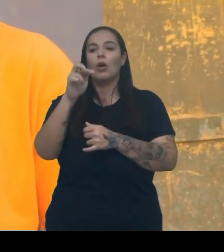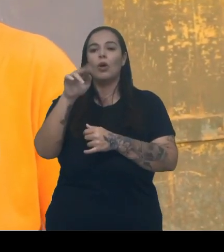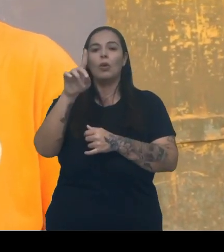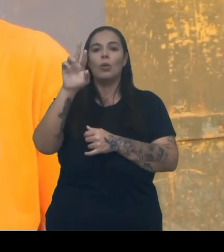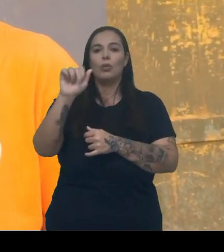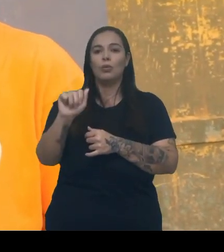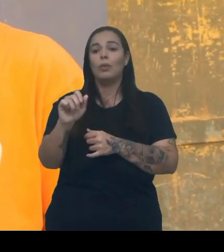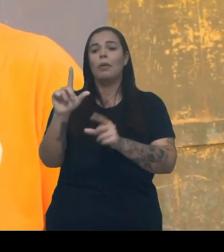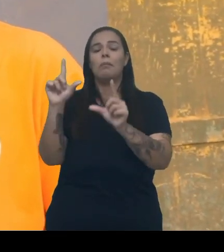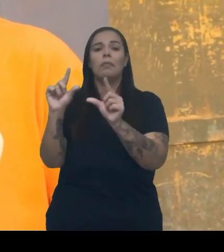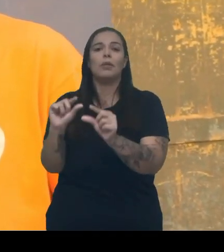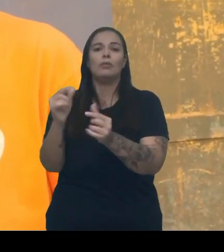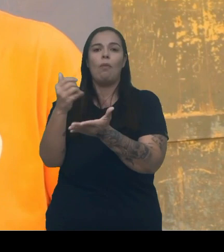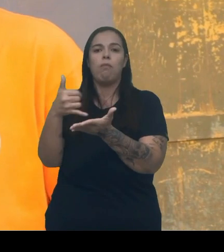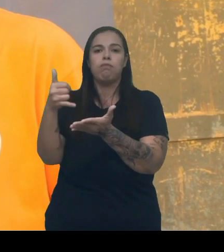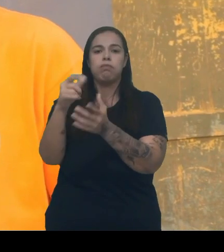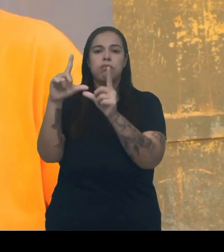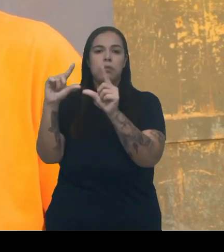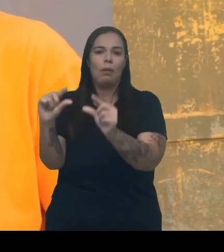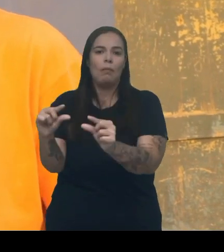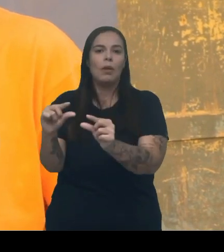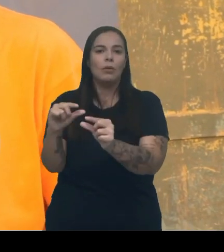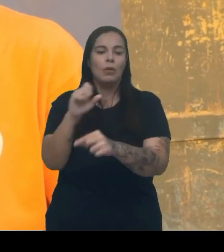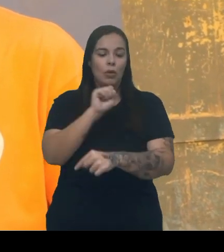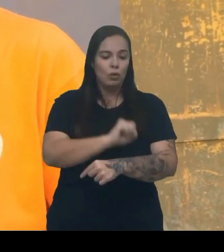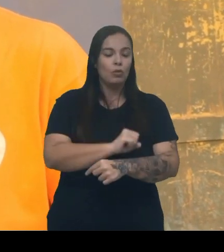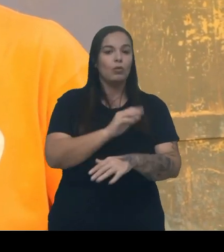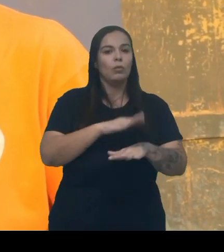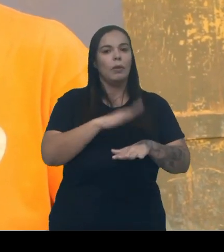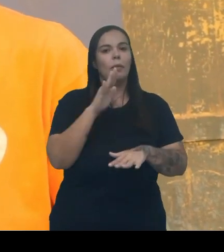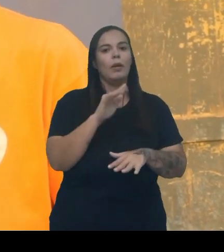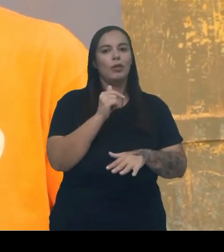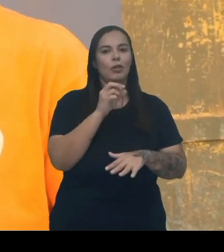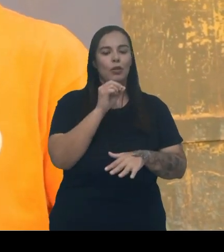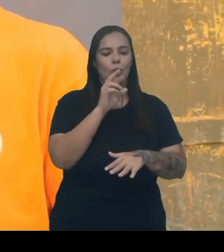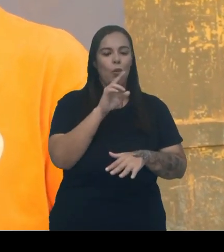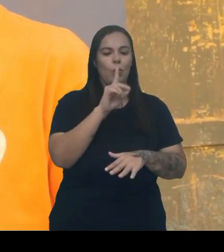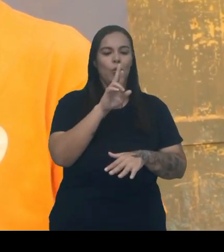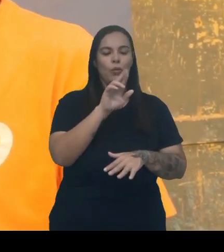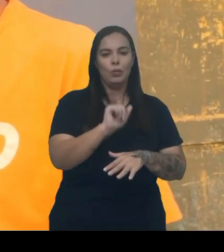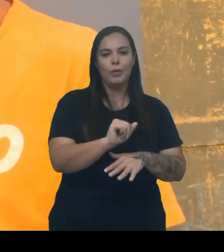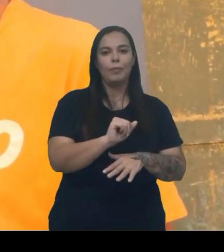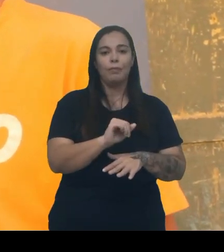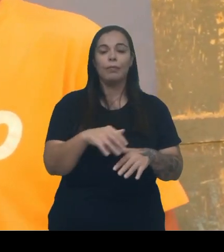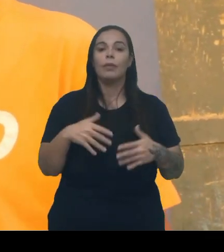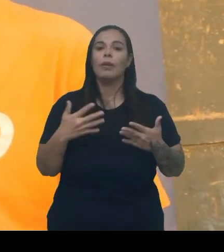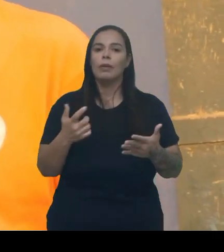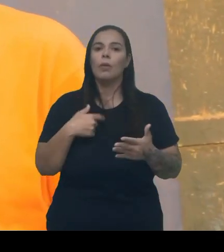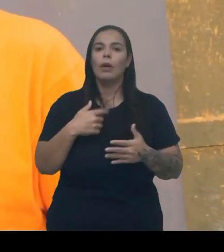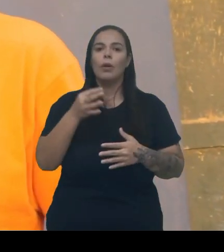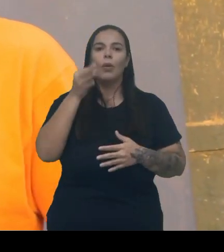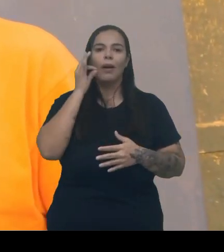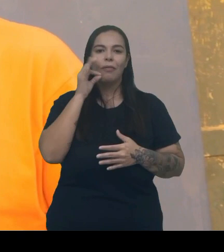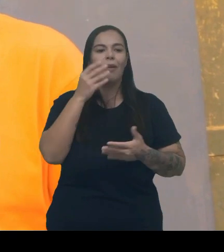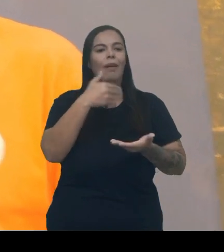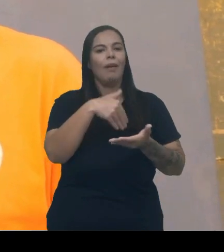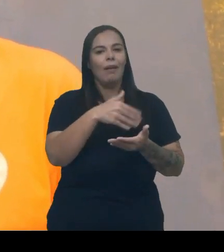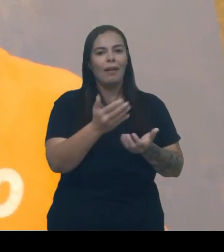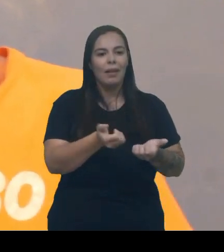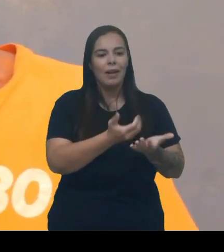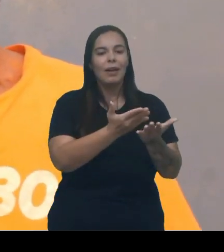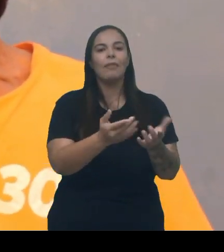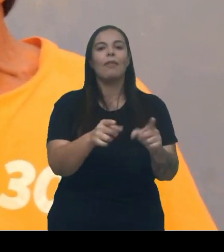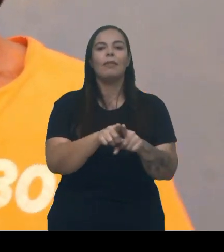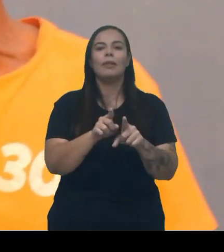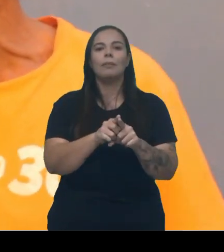gordura. A tainha do sul é mais engordurada, tá entendendo? Então, aí eu levava café pro meu tio ali em